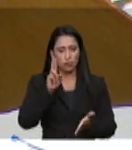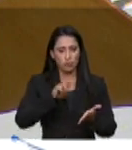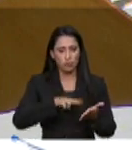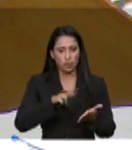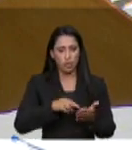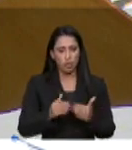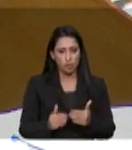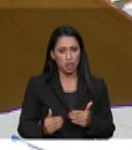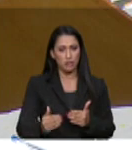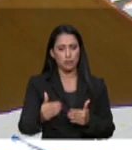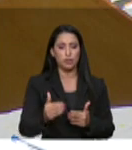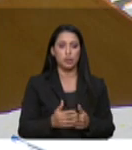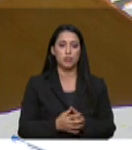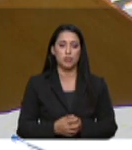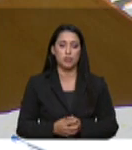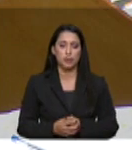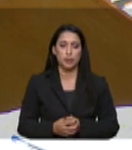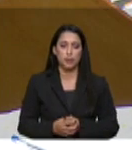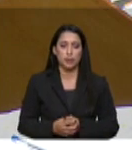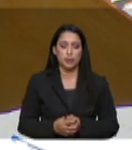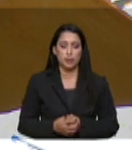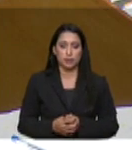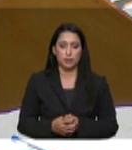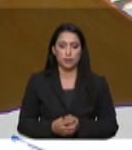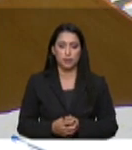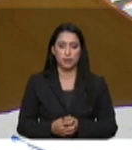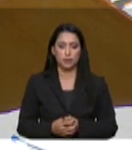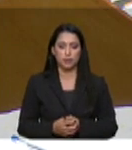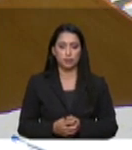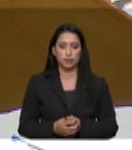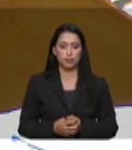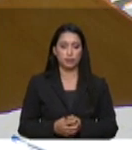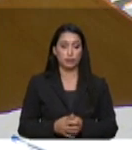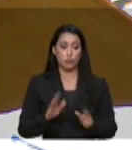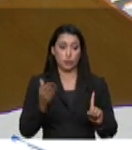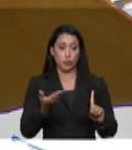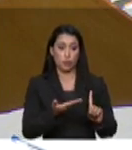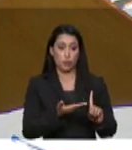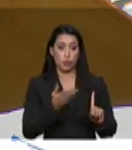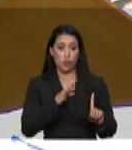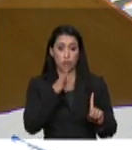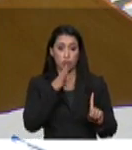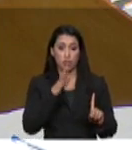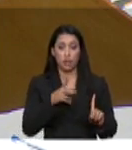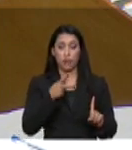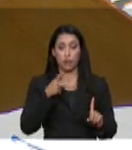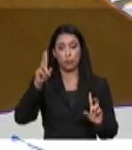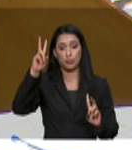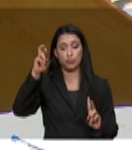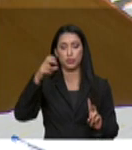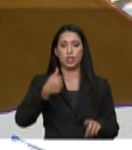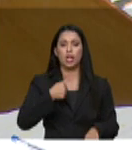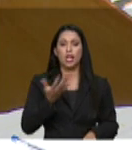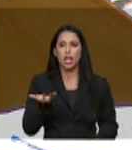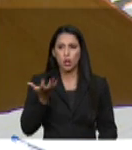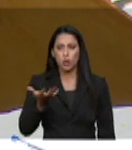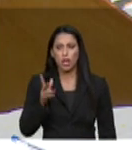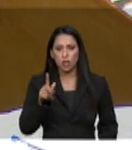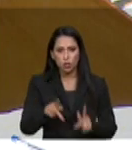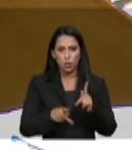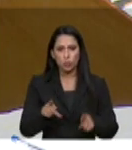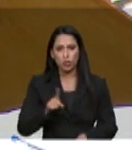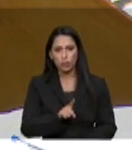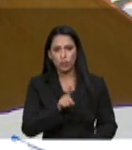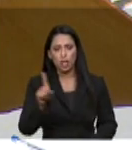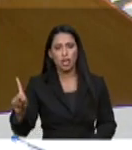essa leitura para avançar e eu quero que são as palavras do acusado eu quero que o povo entre dentro do STF